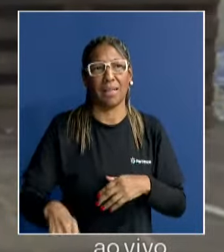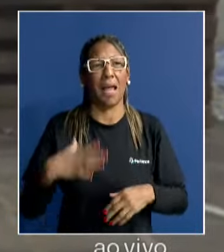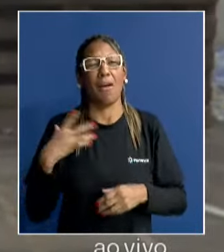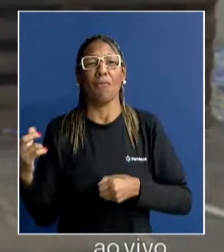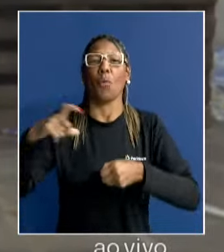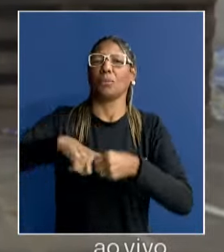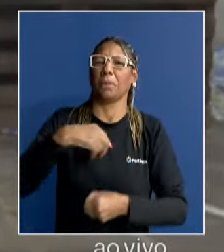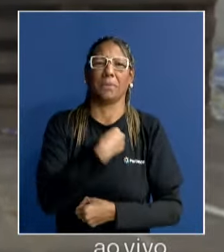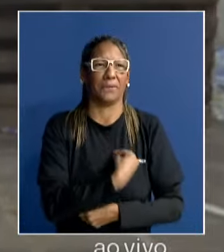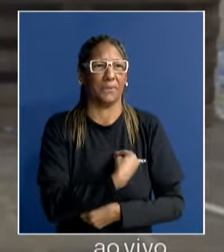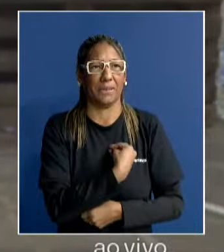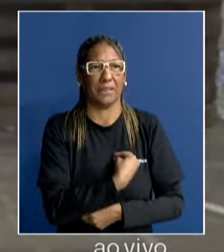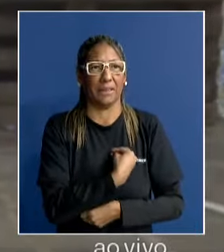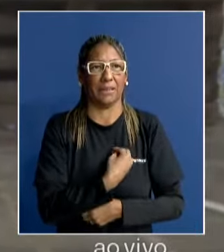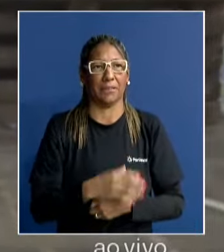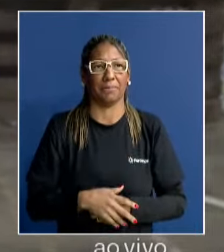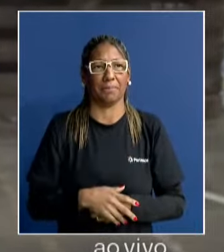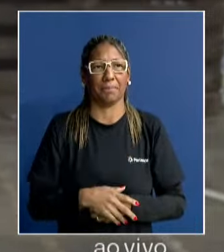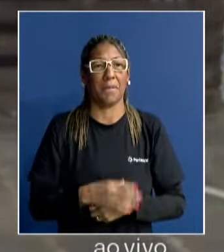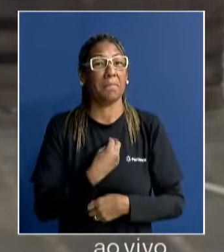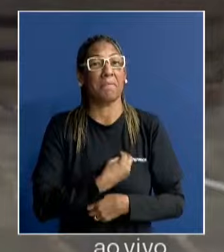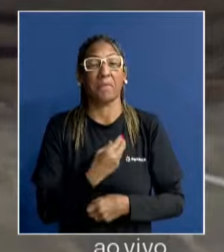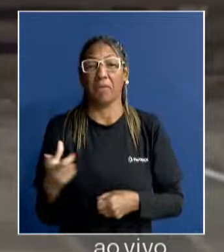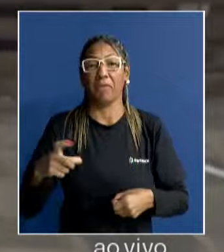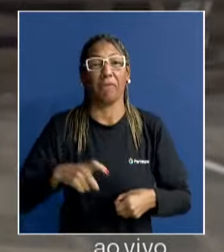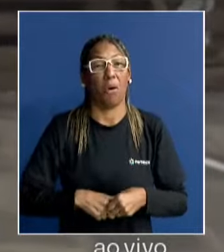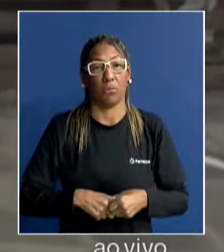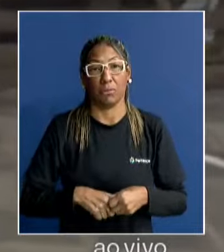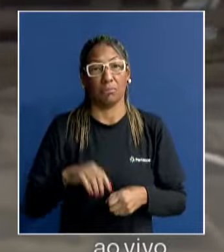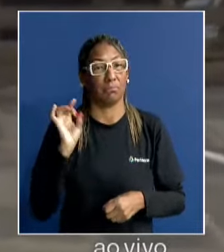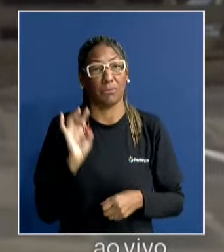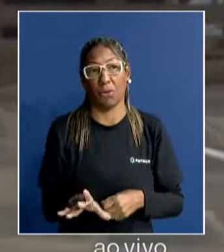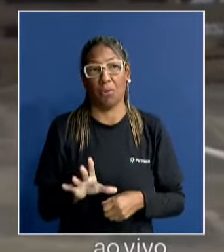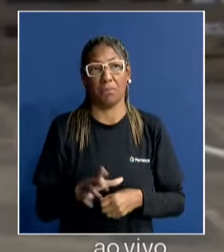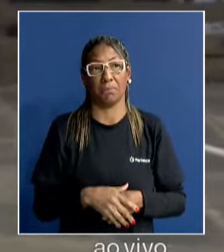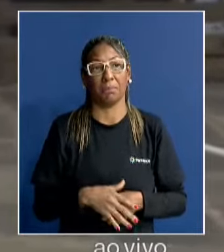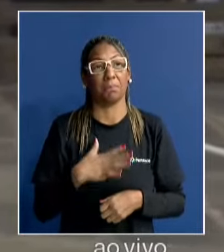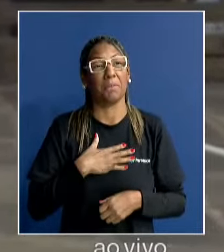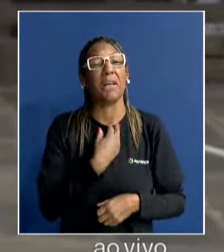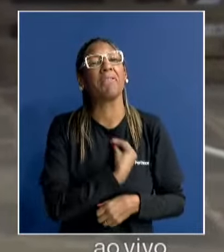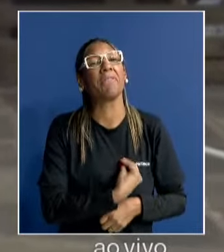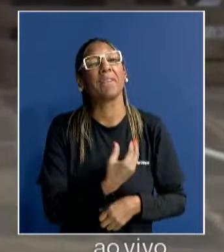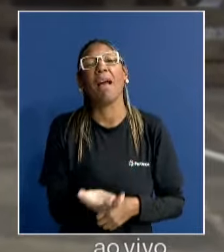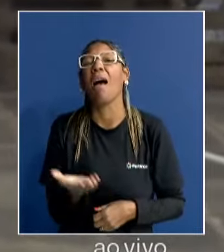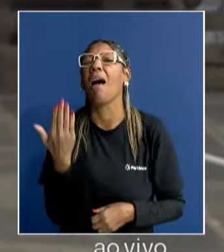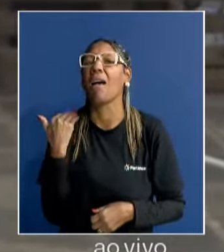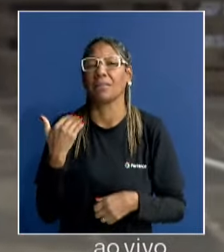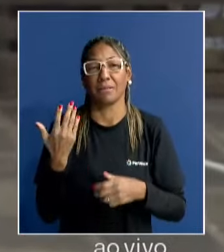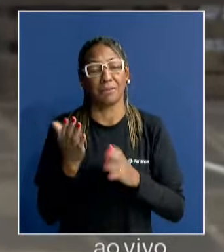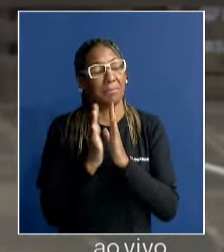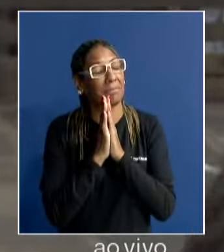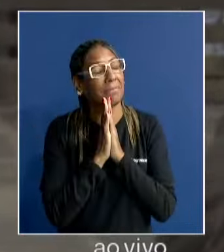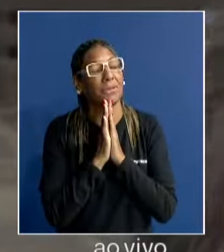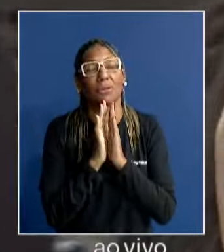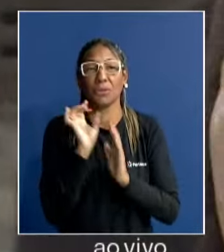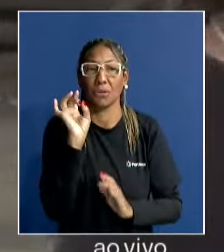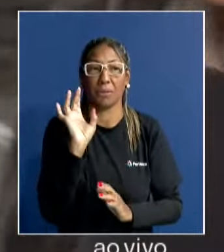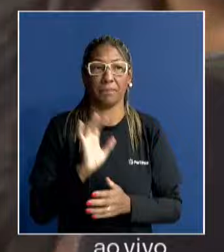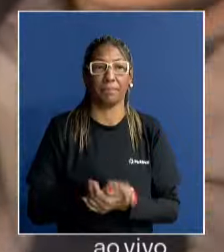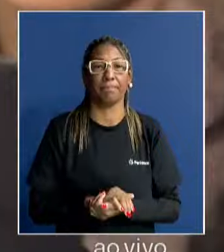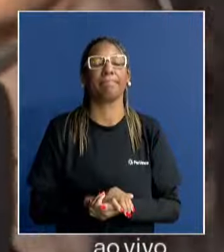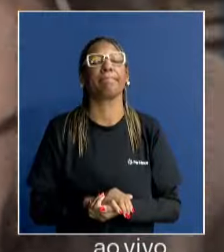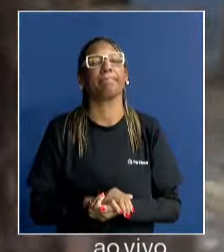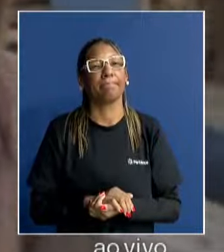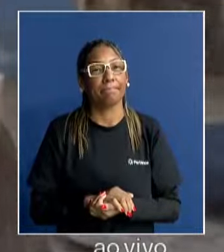de volta. Só a minha vida de volta, só isso que eu quero. A minha vidinha que eu tinha antes. Uhum. É